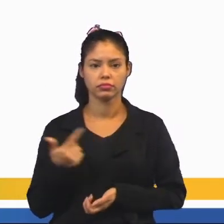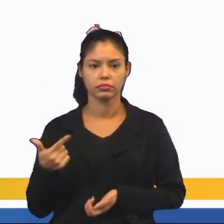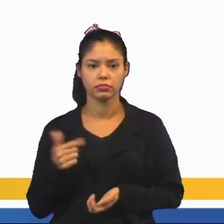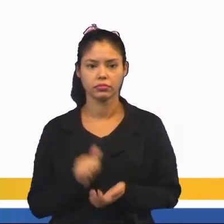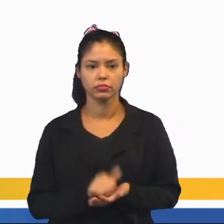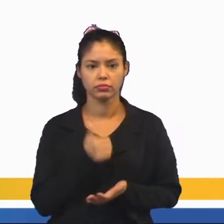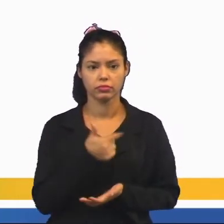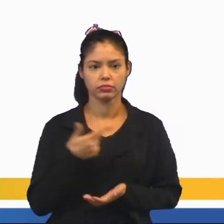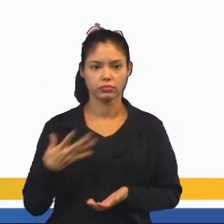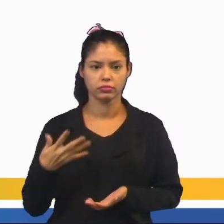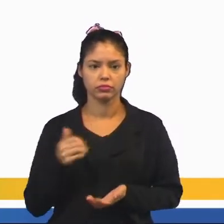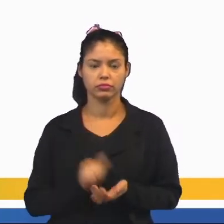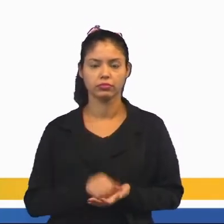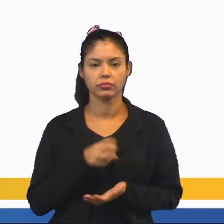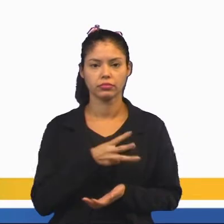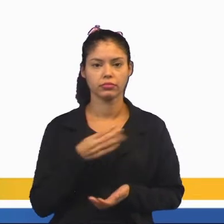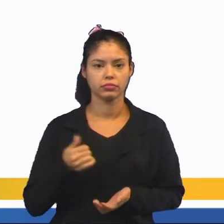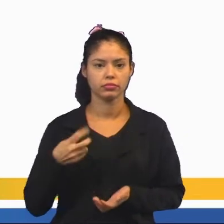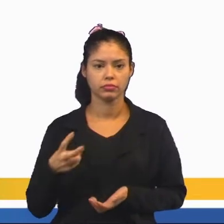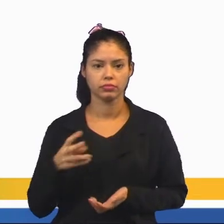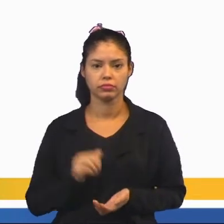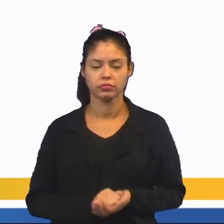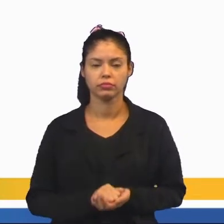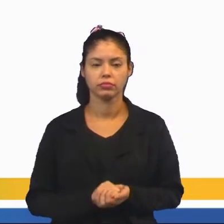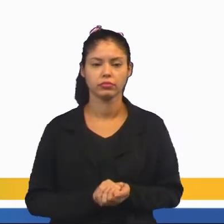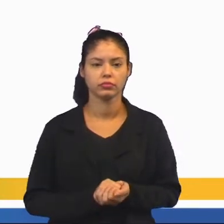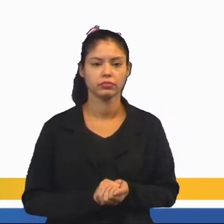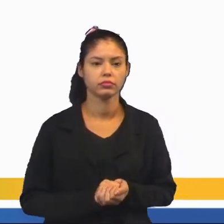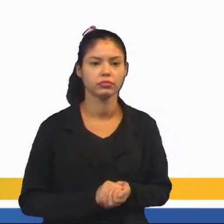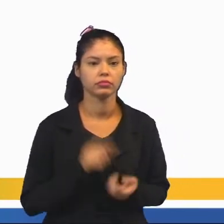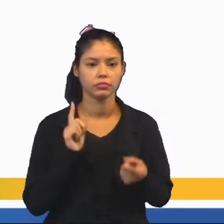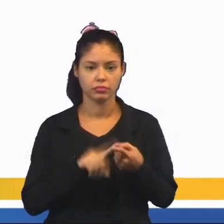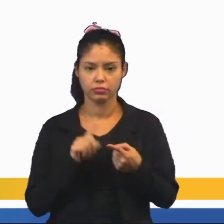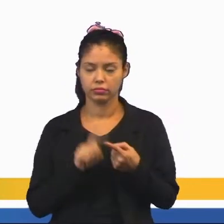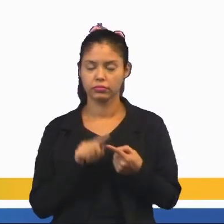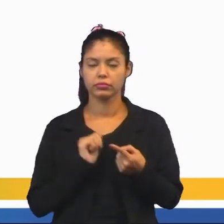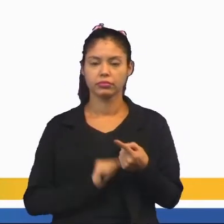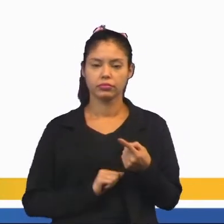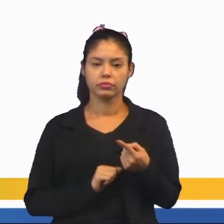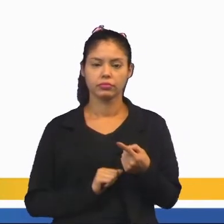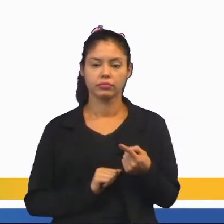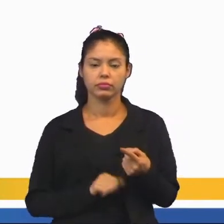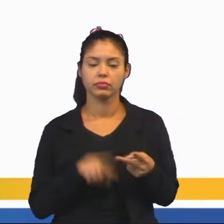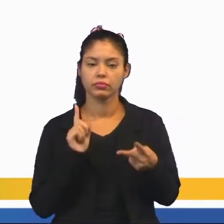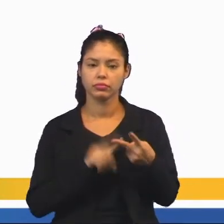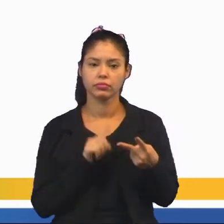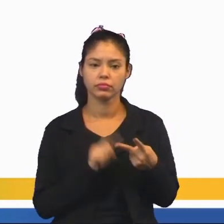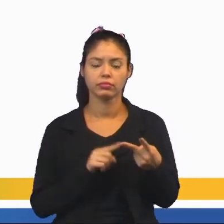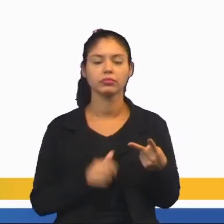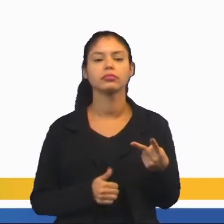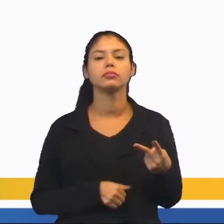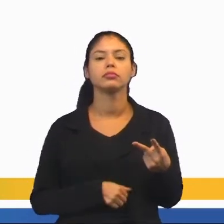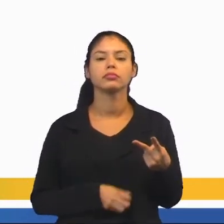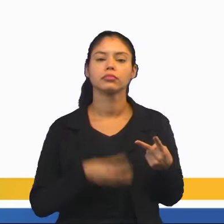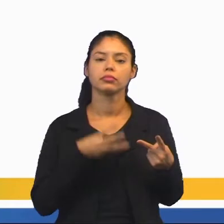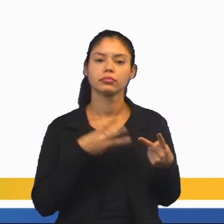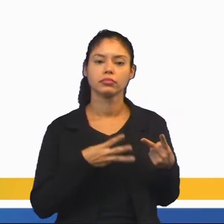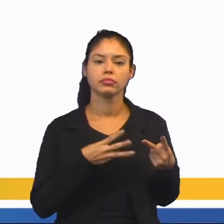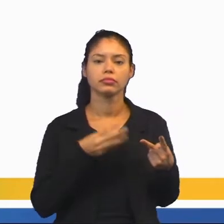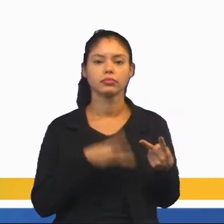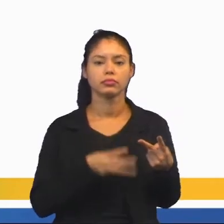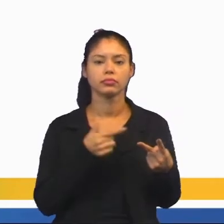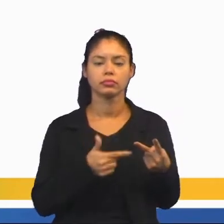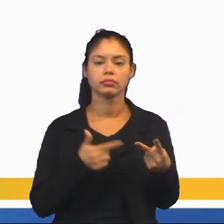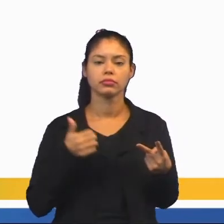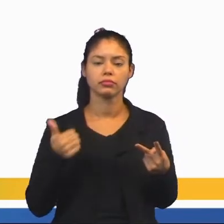312, 314 e 315 na primeira composição. Na segunda composição, nós